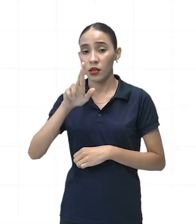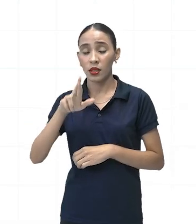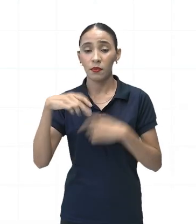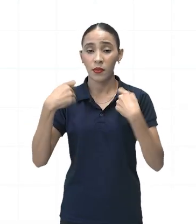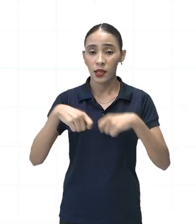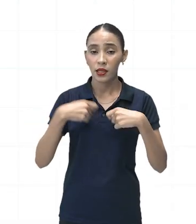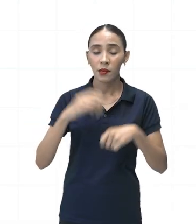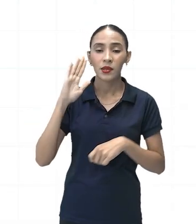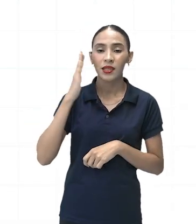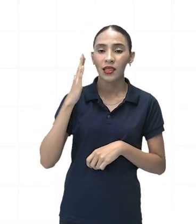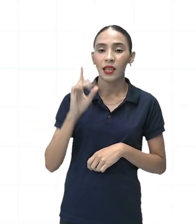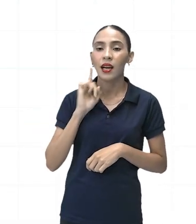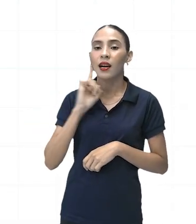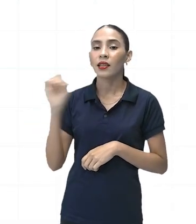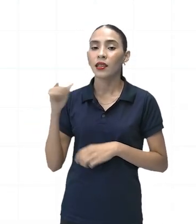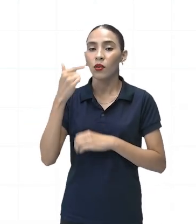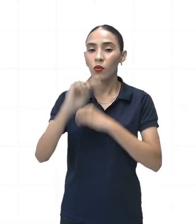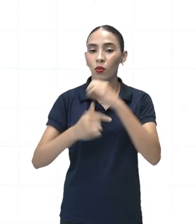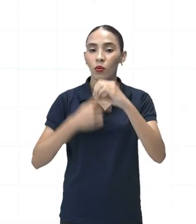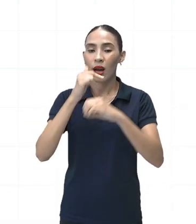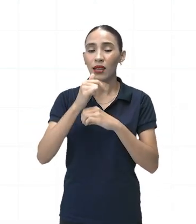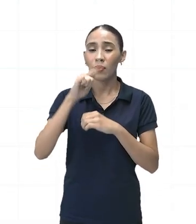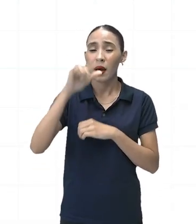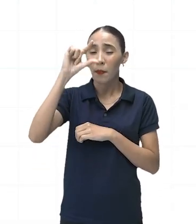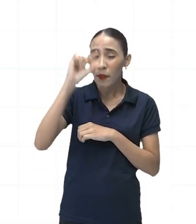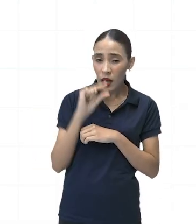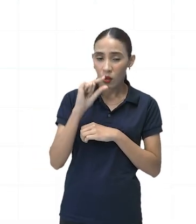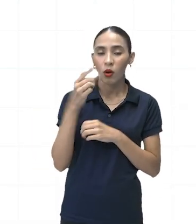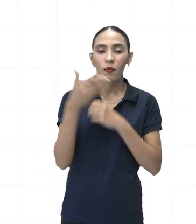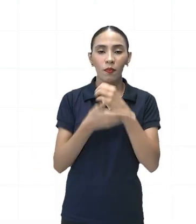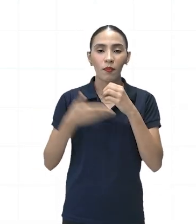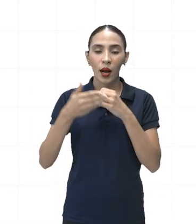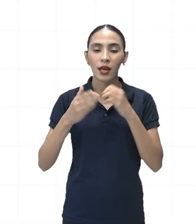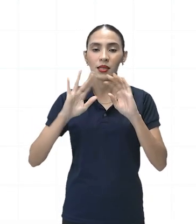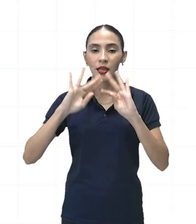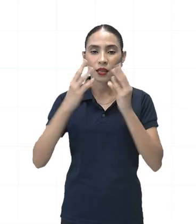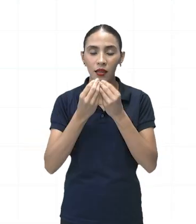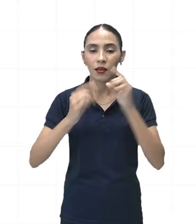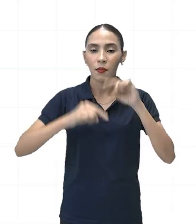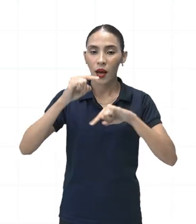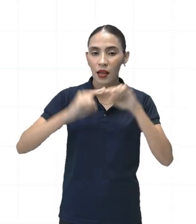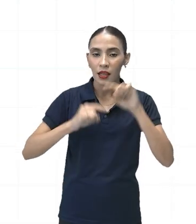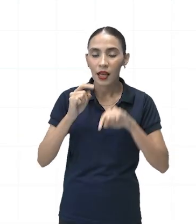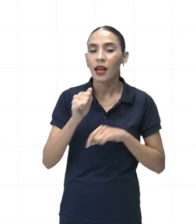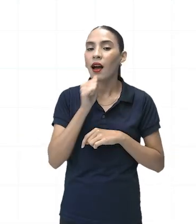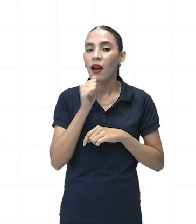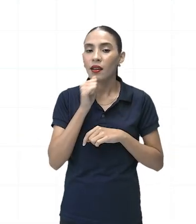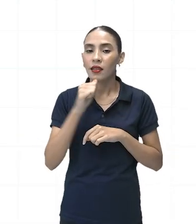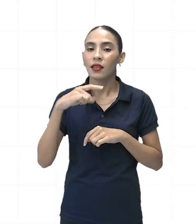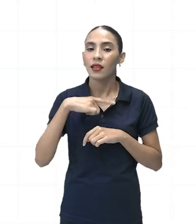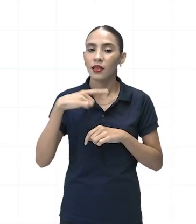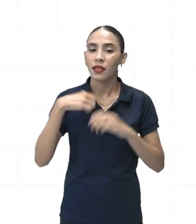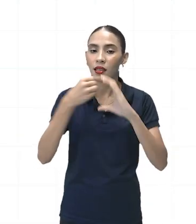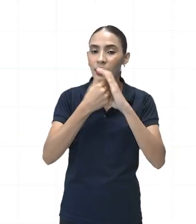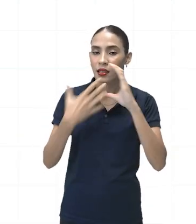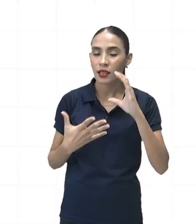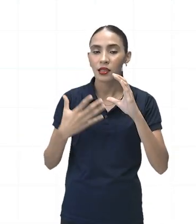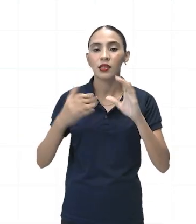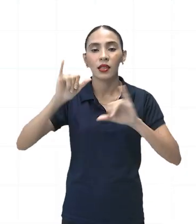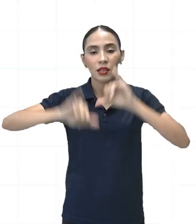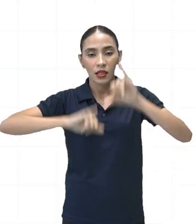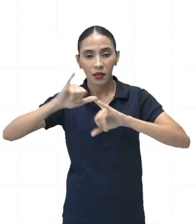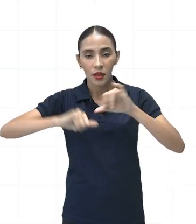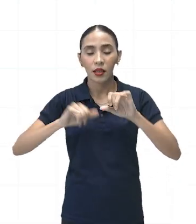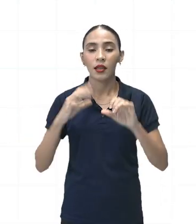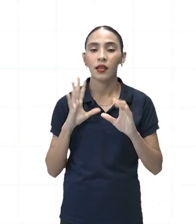precisamos entender primeiramente que o átomo ele é a menor unidade básica da matéria que ainda mantém as propriedades de um elemento químico. Ele